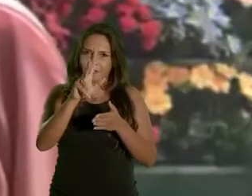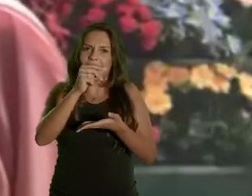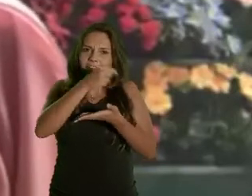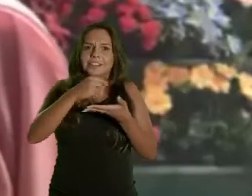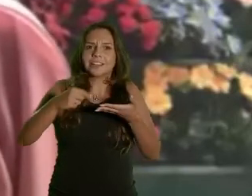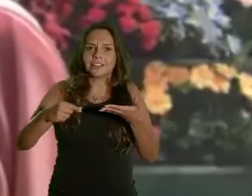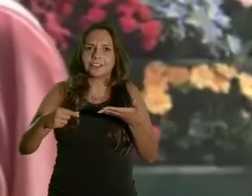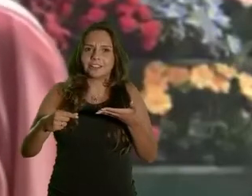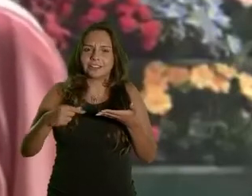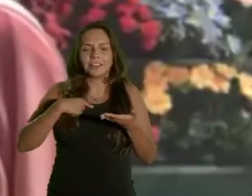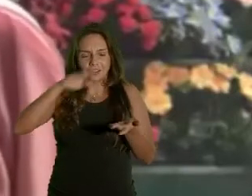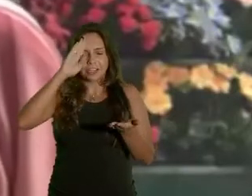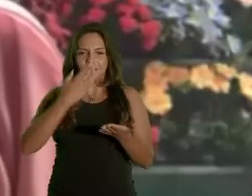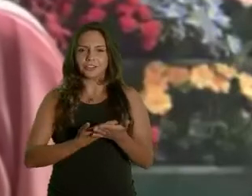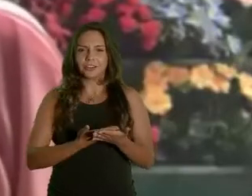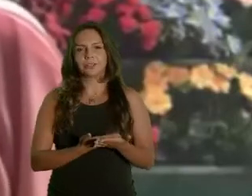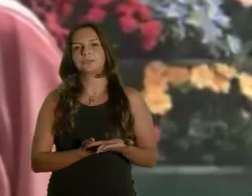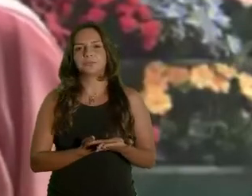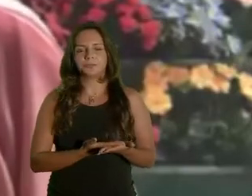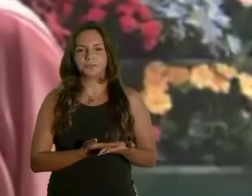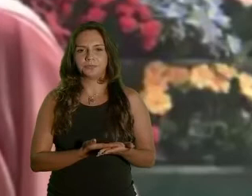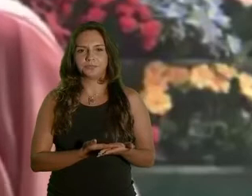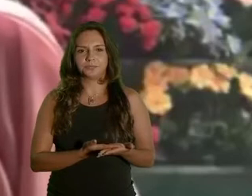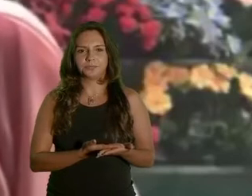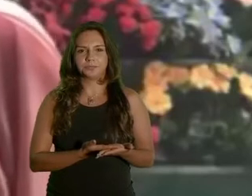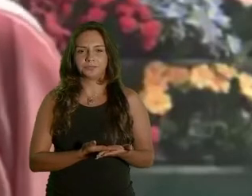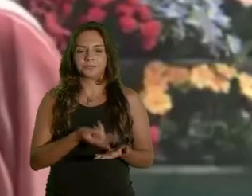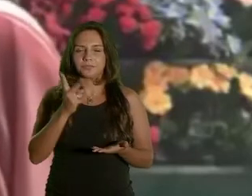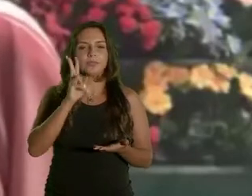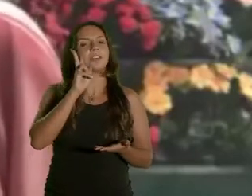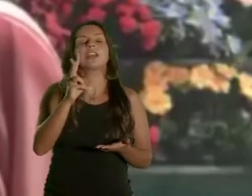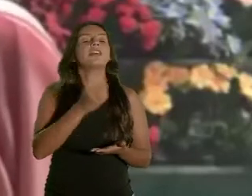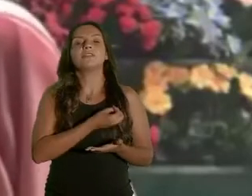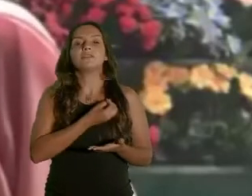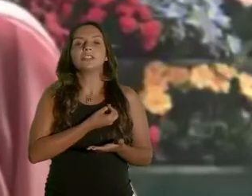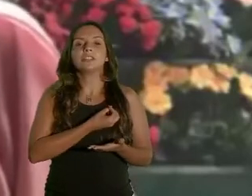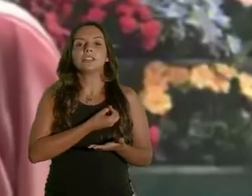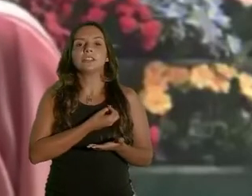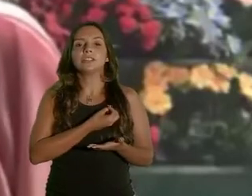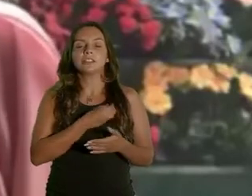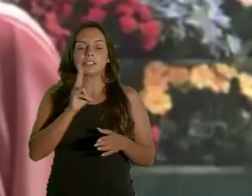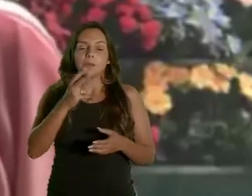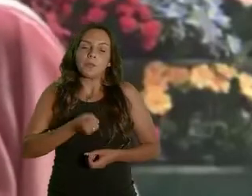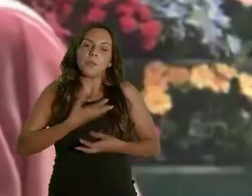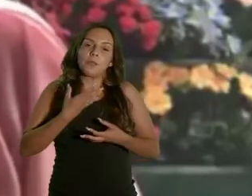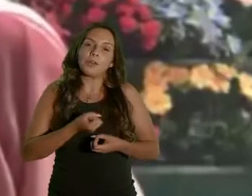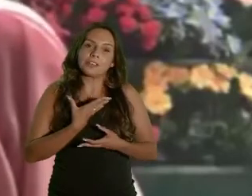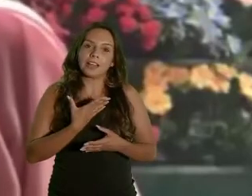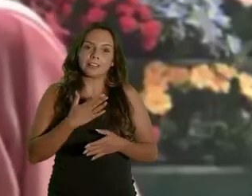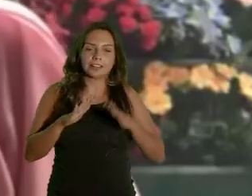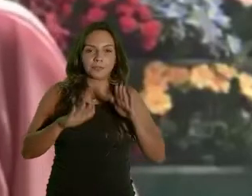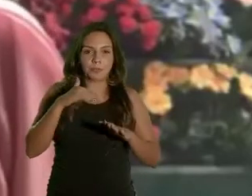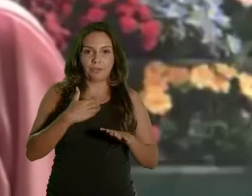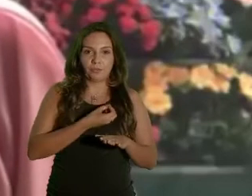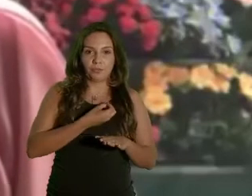escritora. E eu acreditei. E sempre vi a vida com um lado mais poético. Apesar da minha